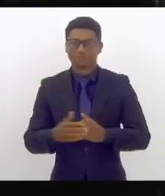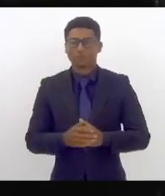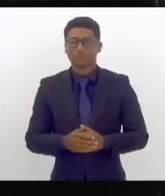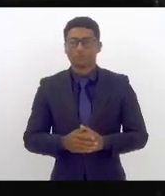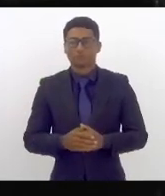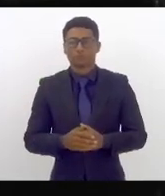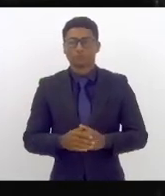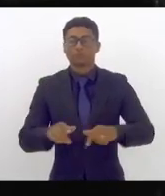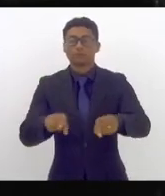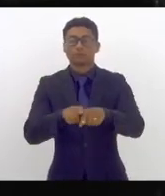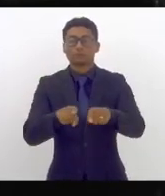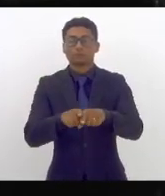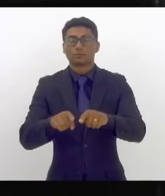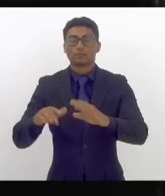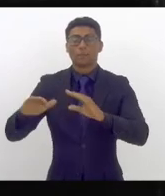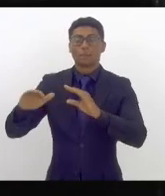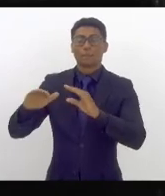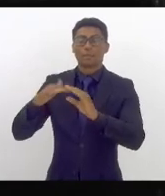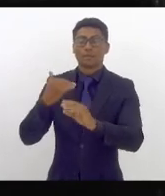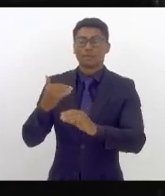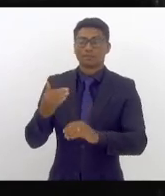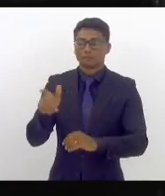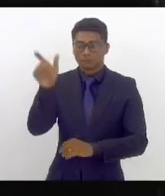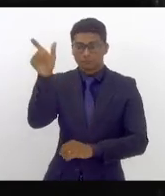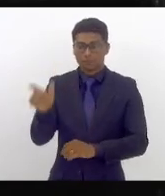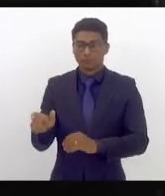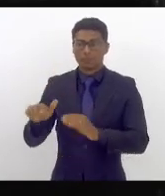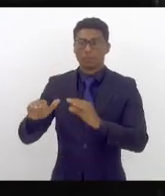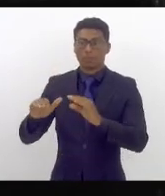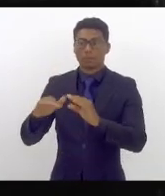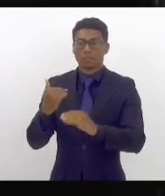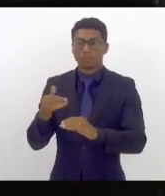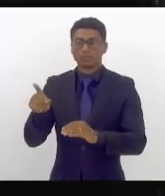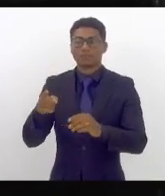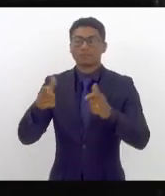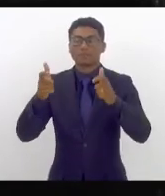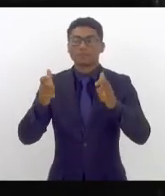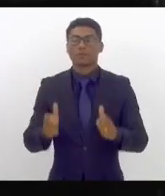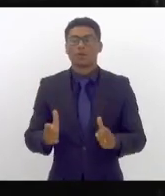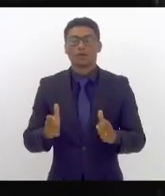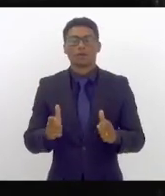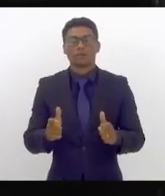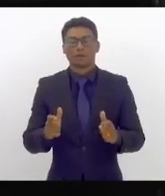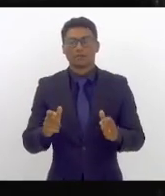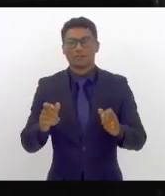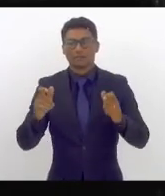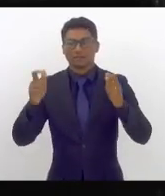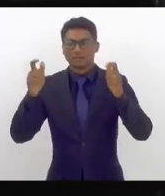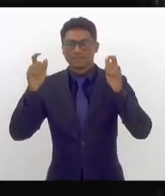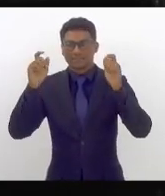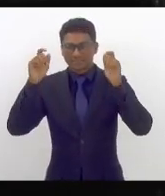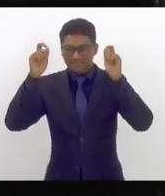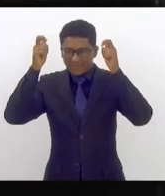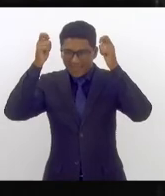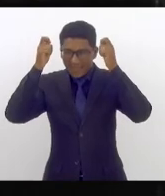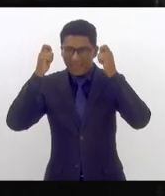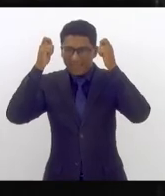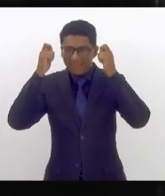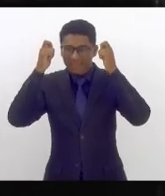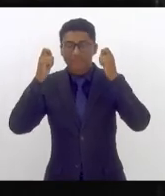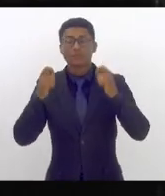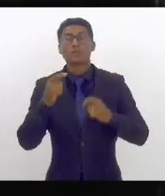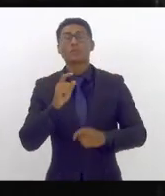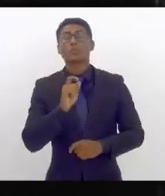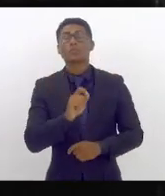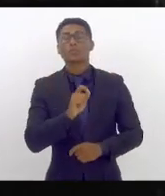uma mensagem de um deles que é natural de Angra dos Reis solicitando meu apoio a esse projeto